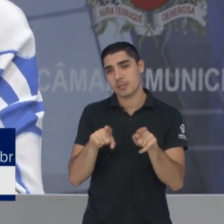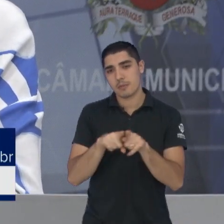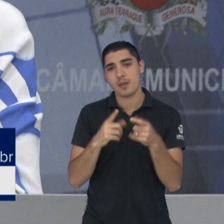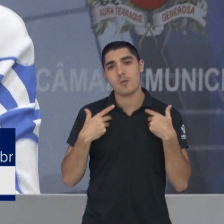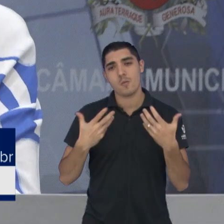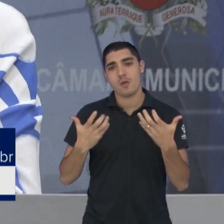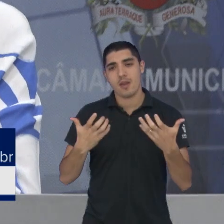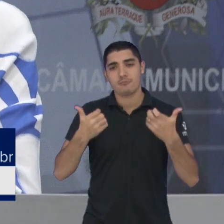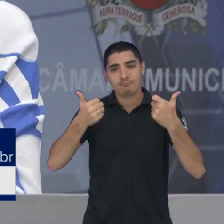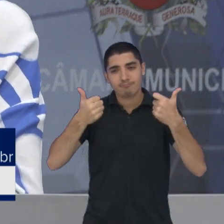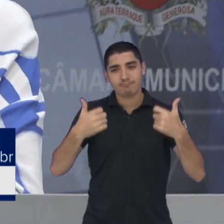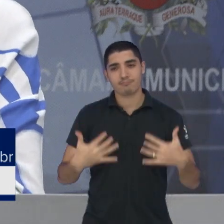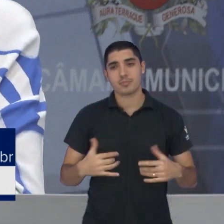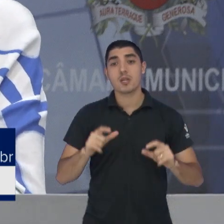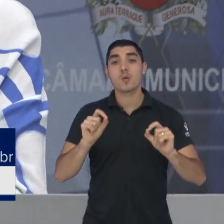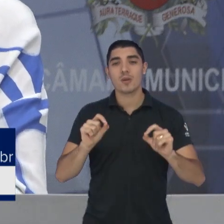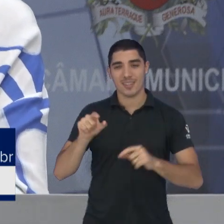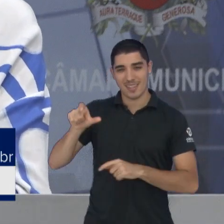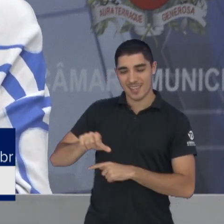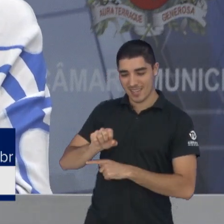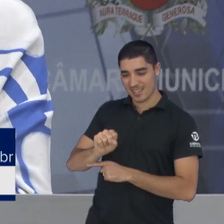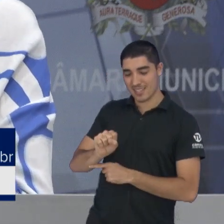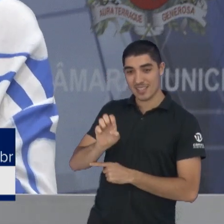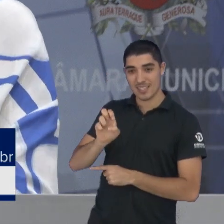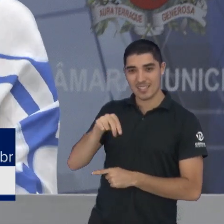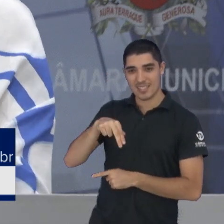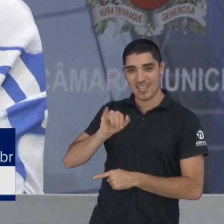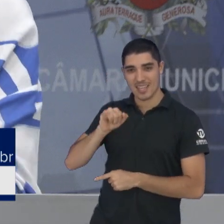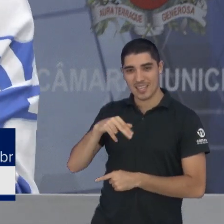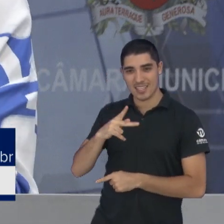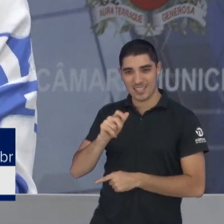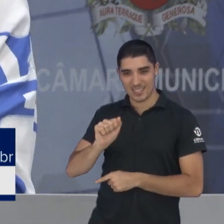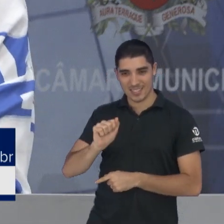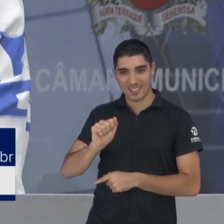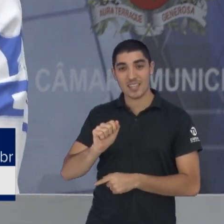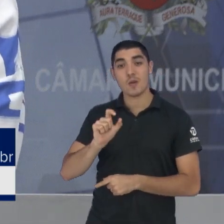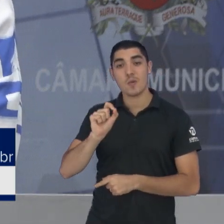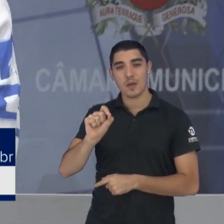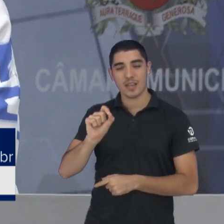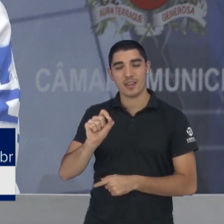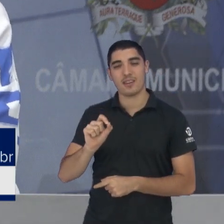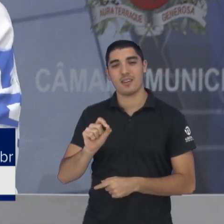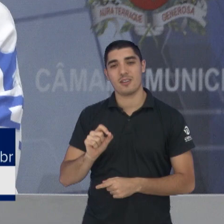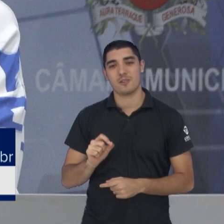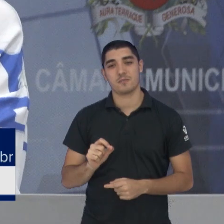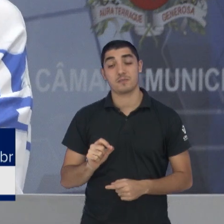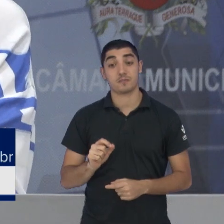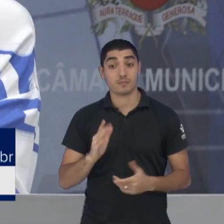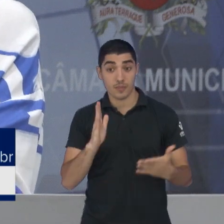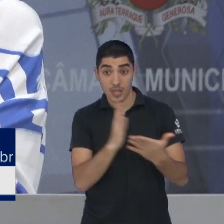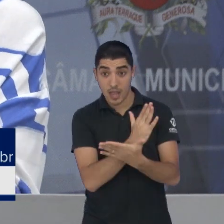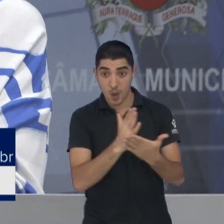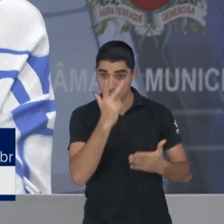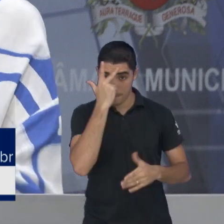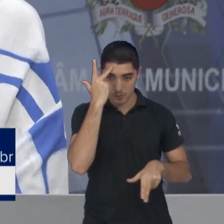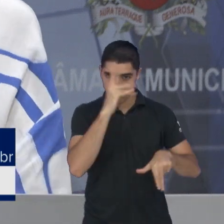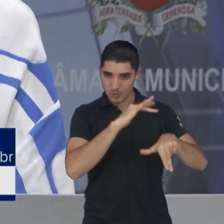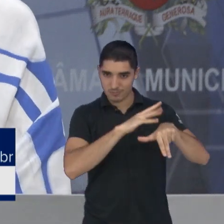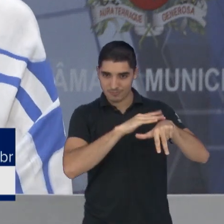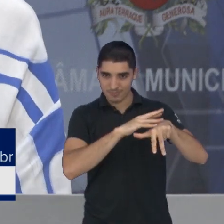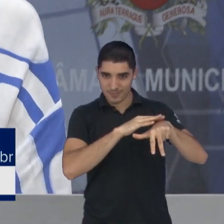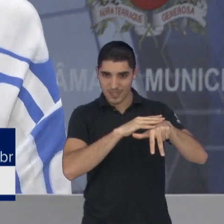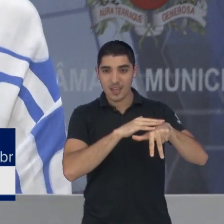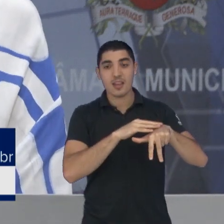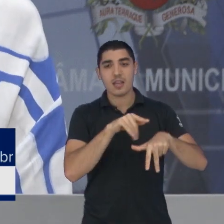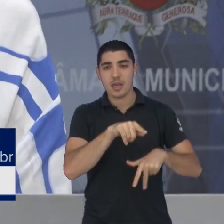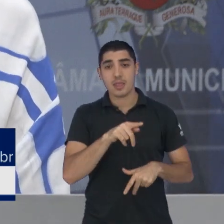respeito da Seninha, que tem pacientes que estava até lá na